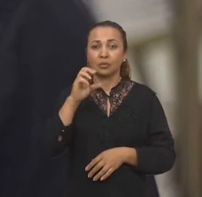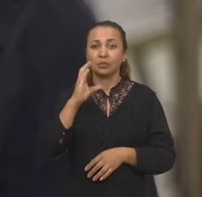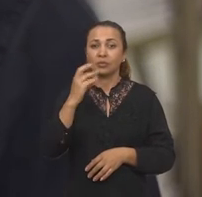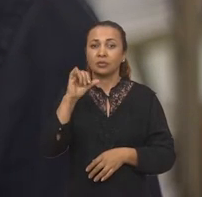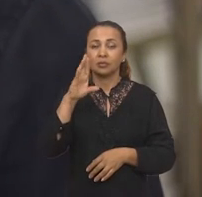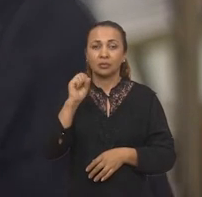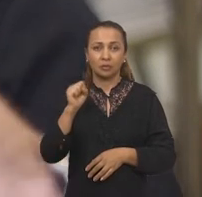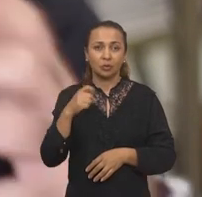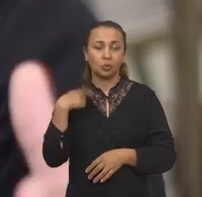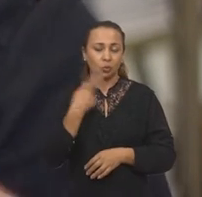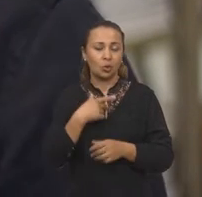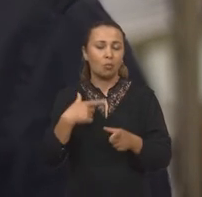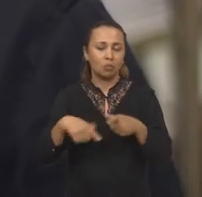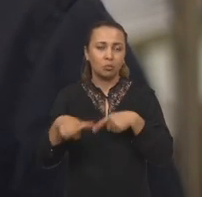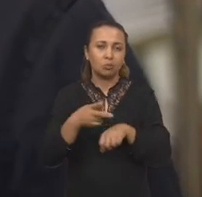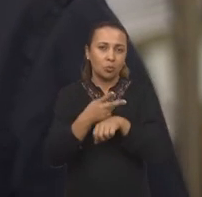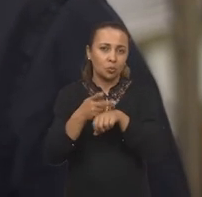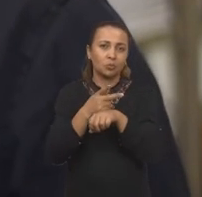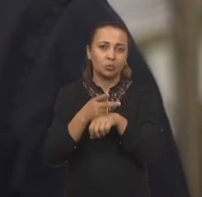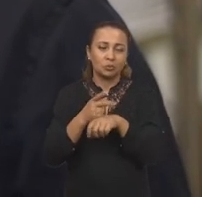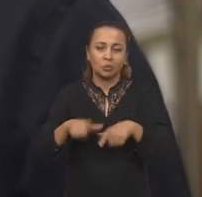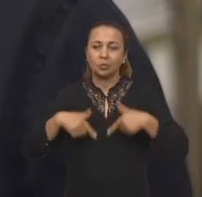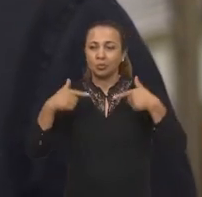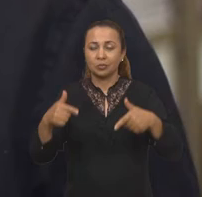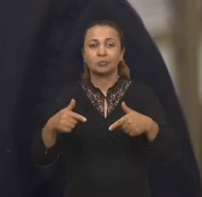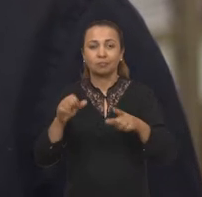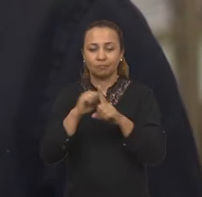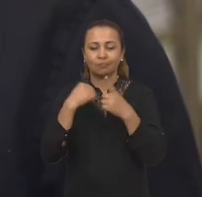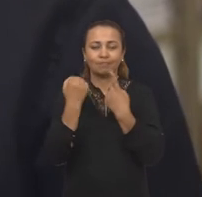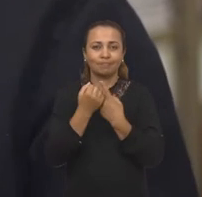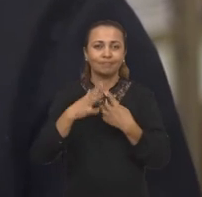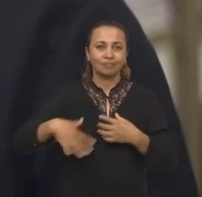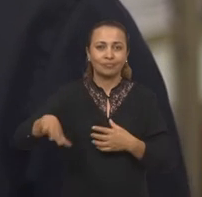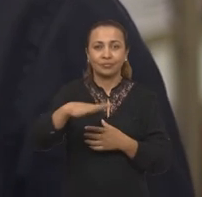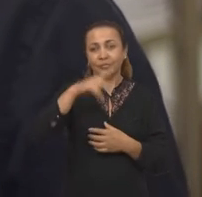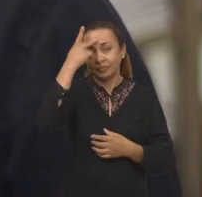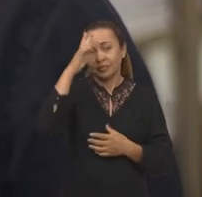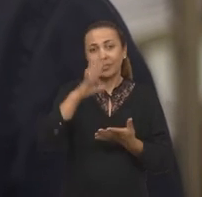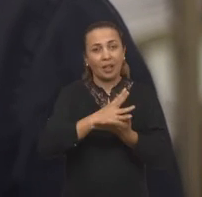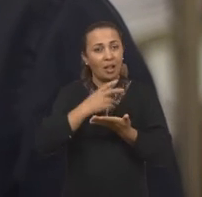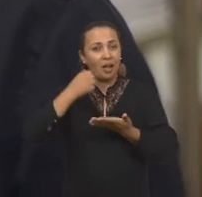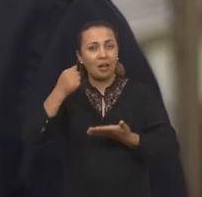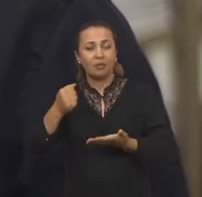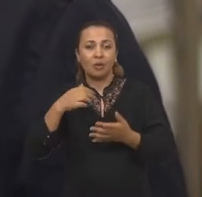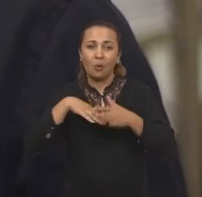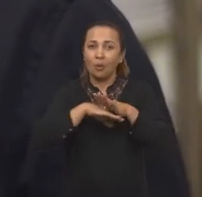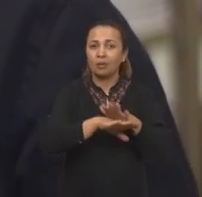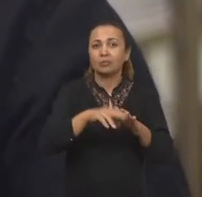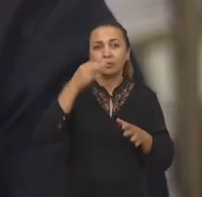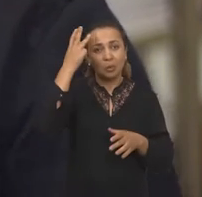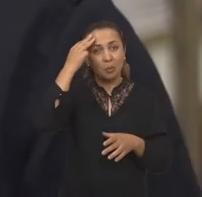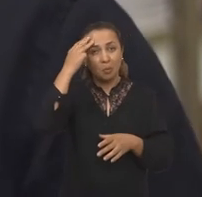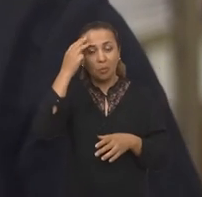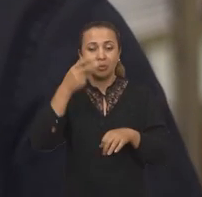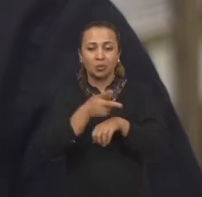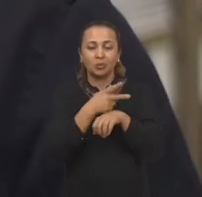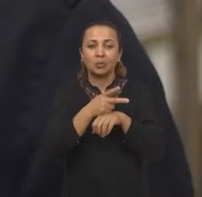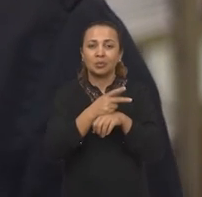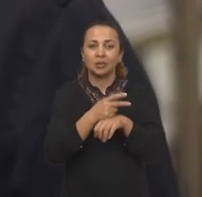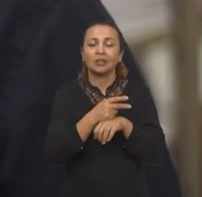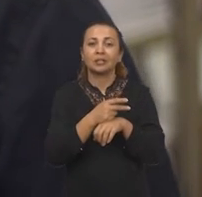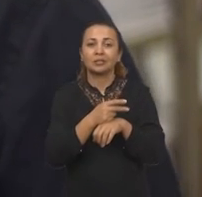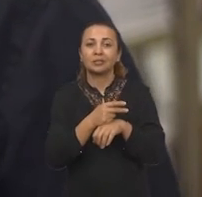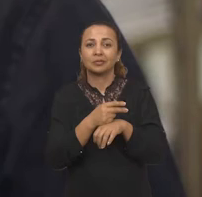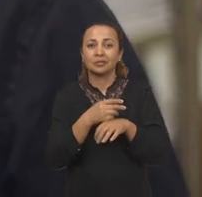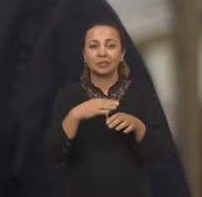procurados pelos lutadores sociais da região para salvaguardar essa memória e para buscar resguardar,